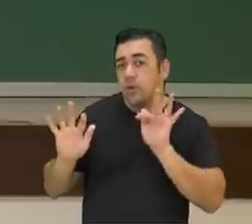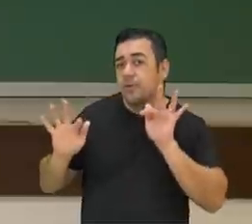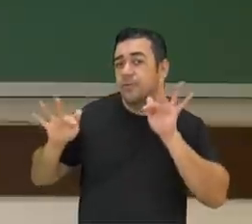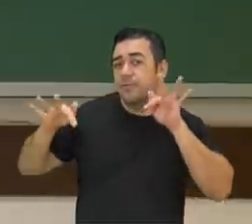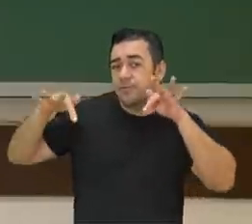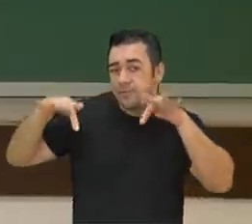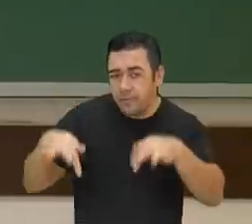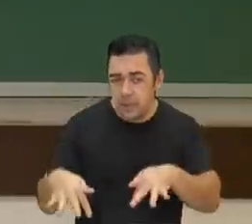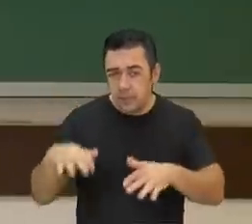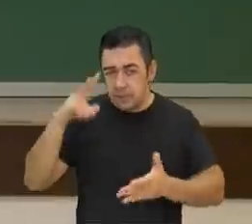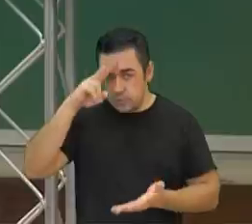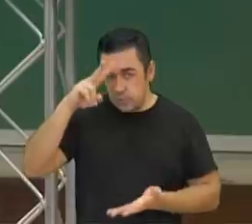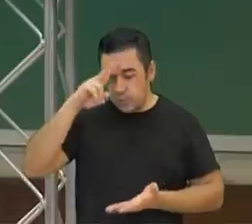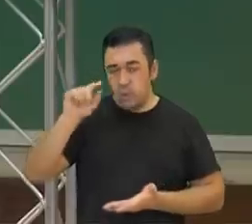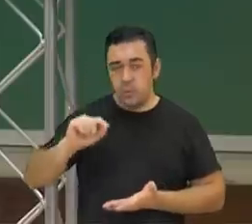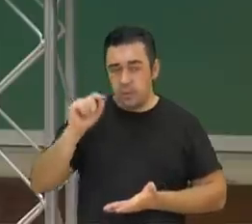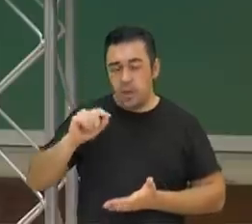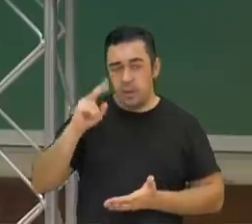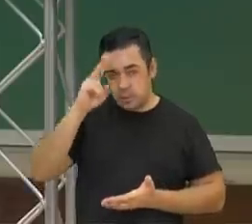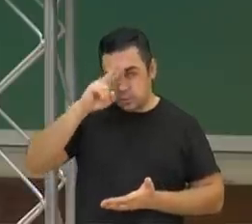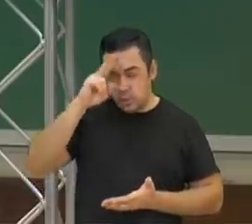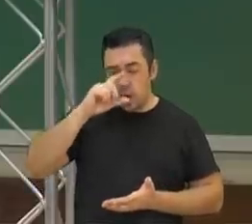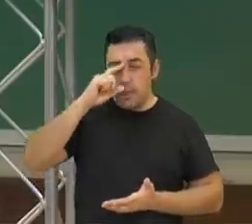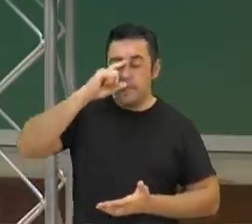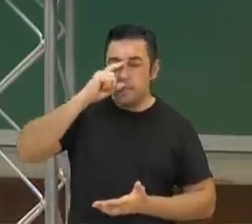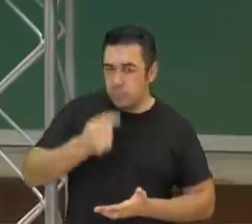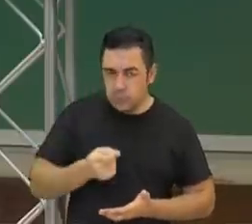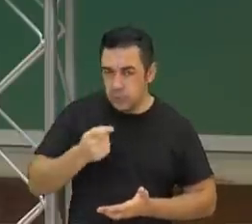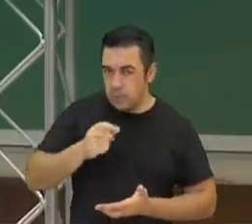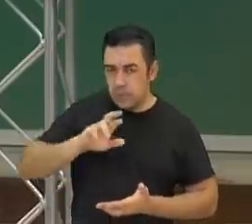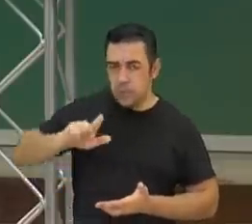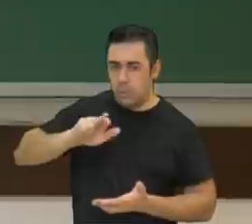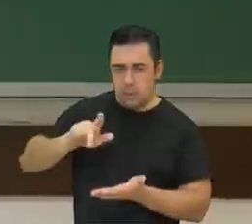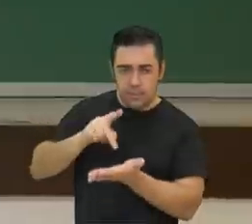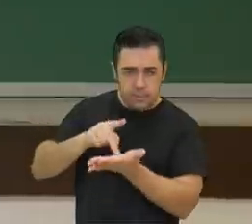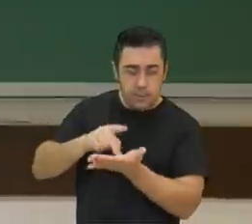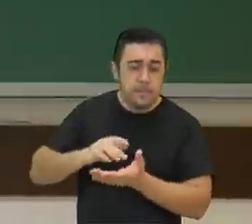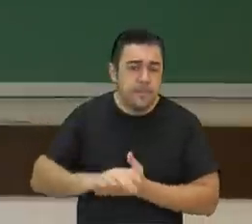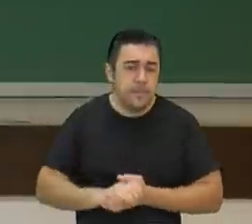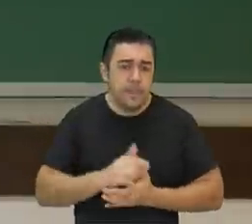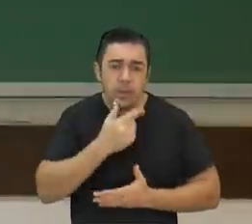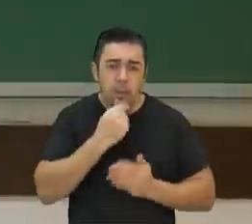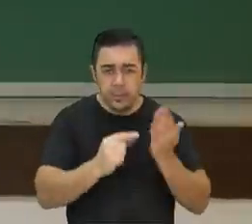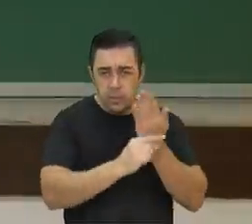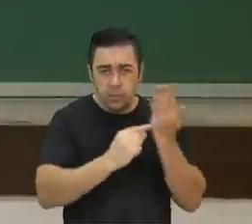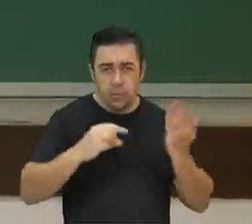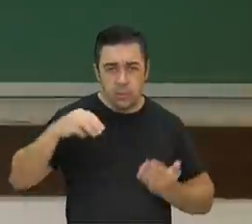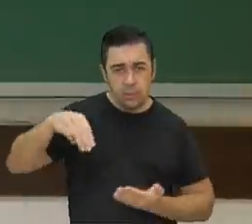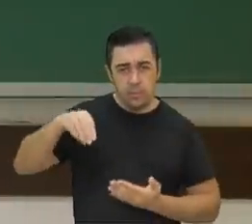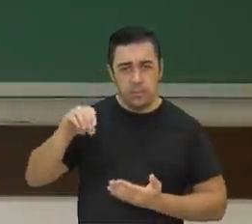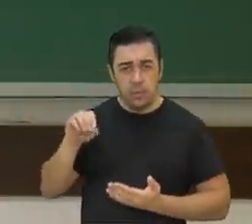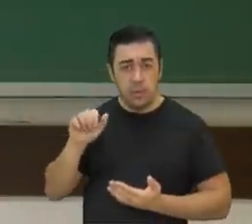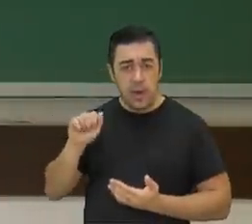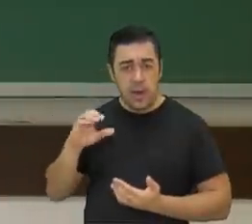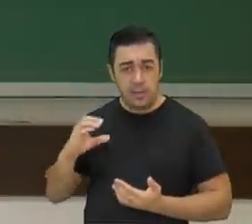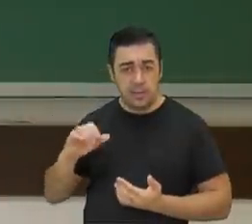do conto Bruxas Não Existem, do Moacir Scliar. Né? Nesse conto, eu não sei se vocês se lembram,